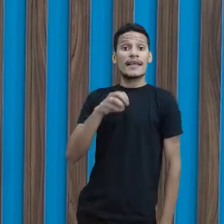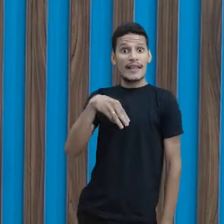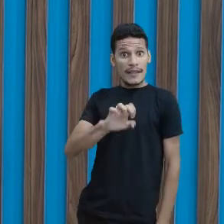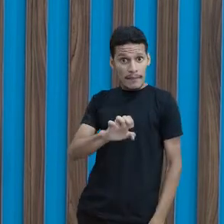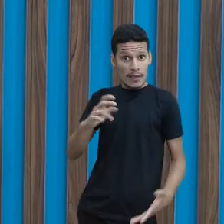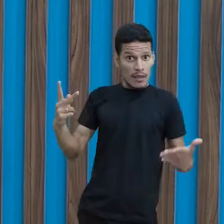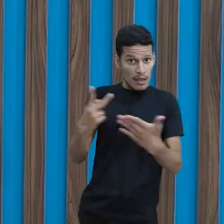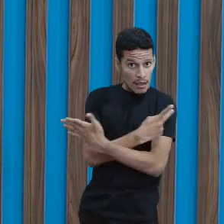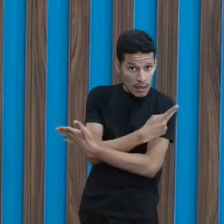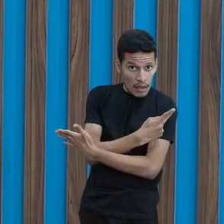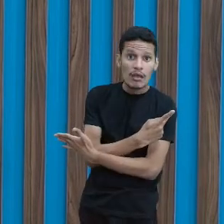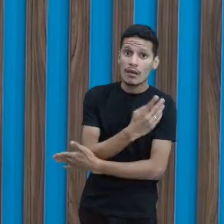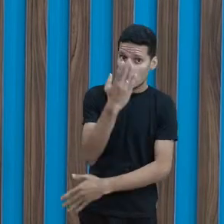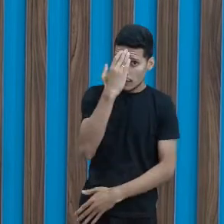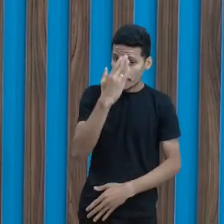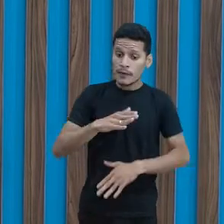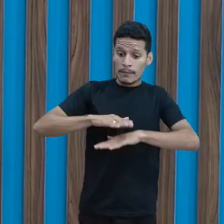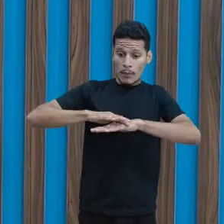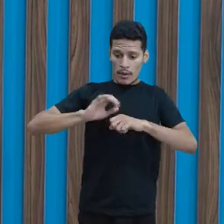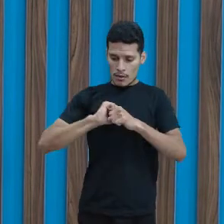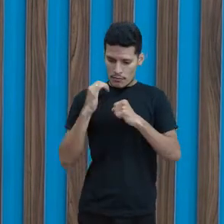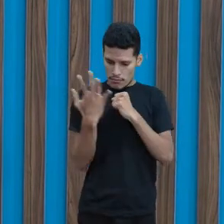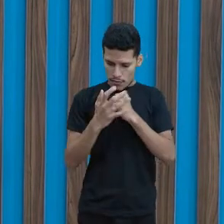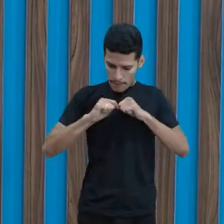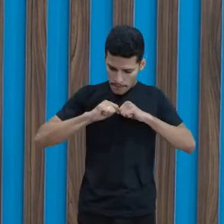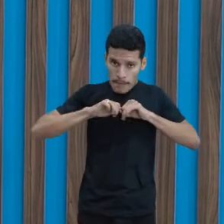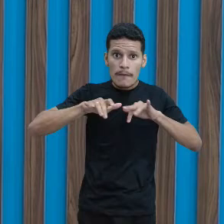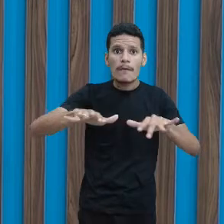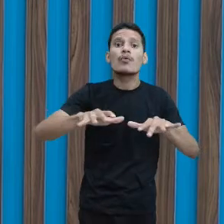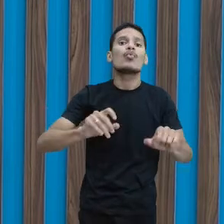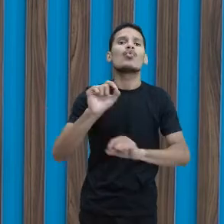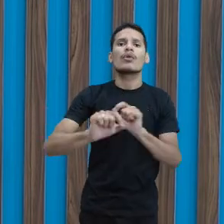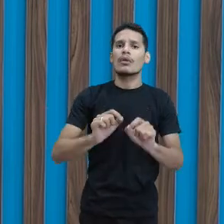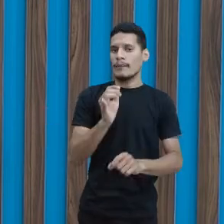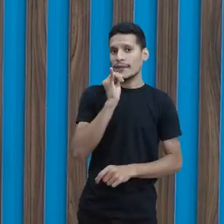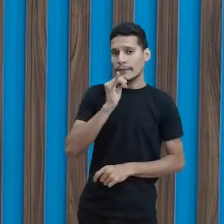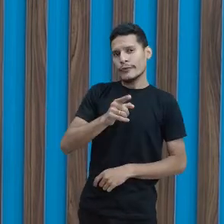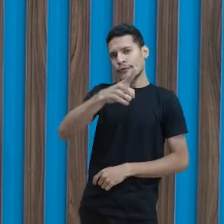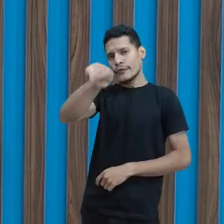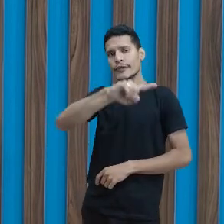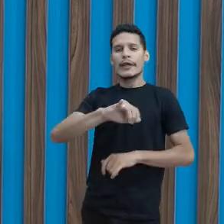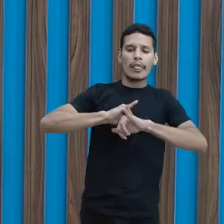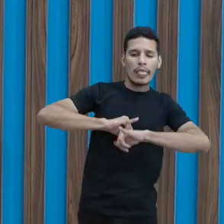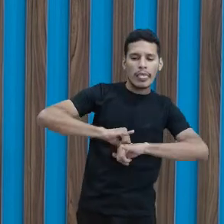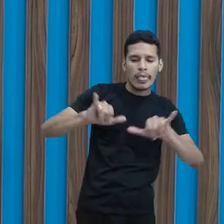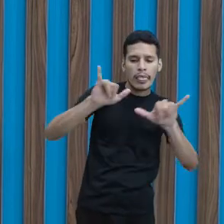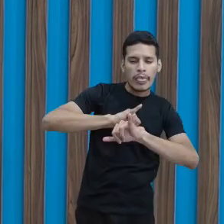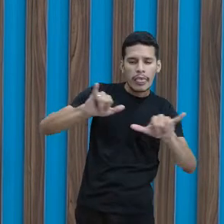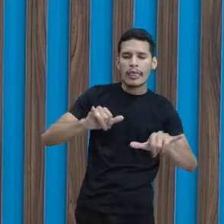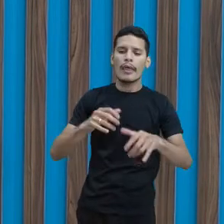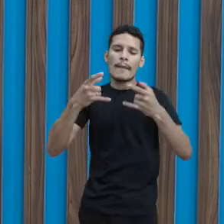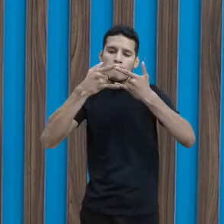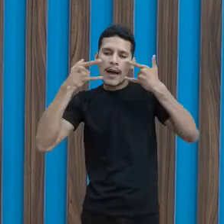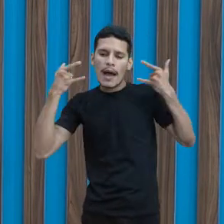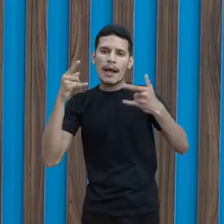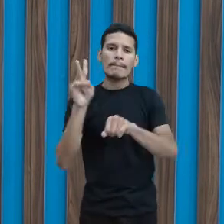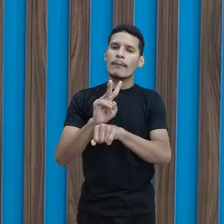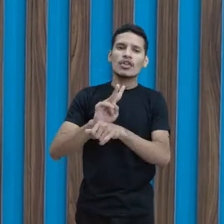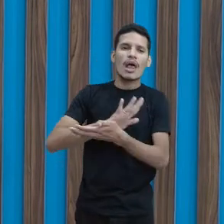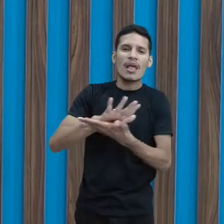da pandemia mesmo, na medida em que você diz, por exemplo, né, que máscaras não